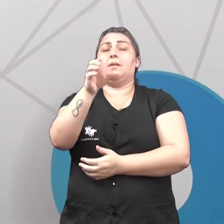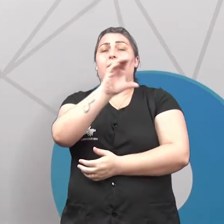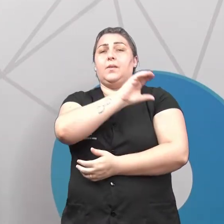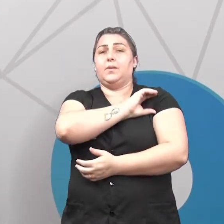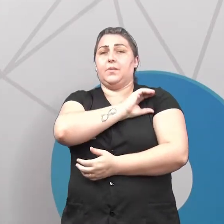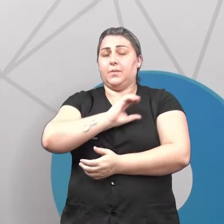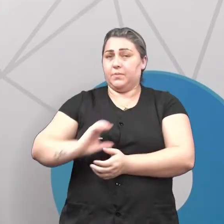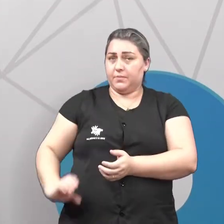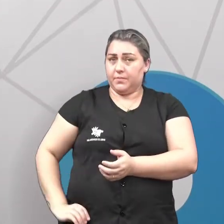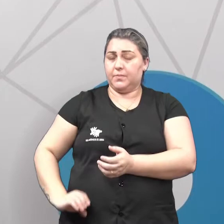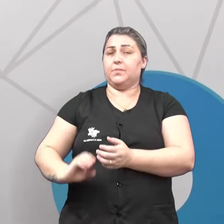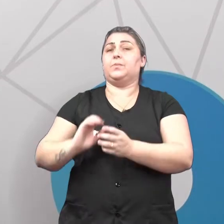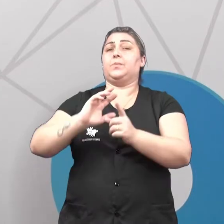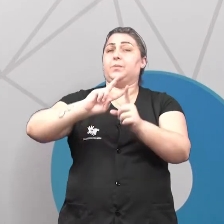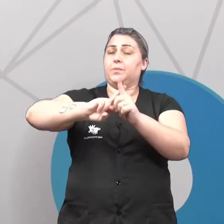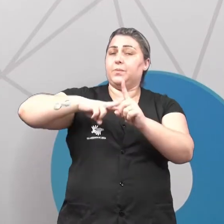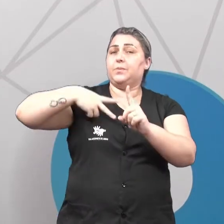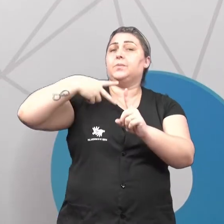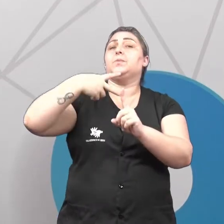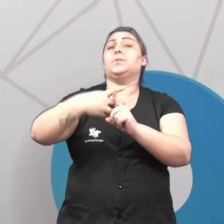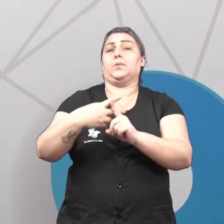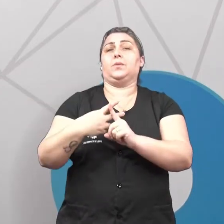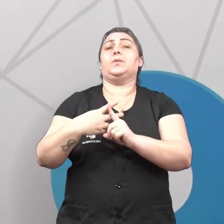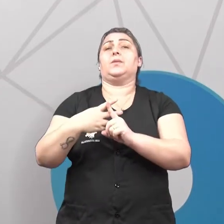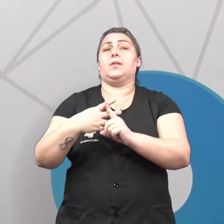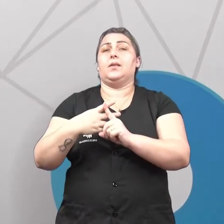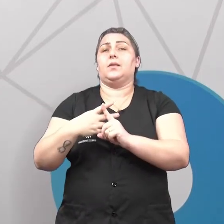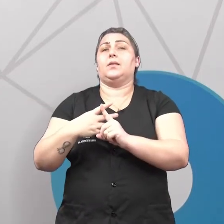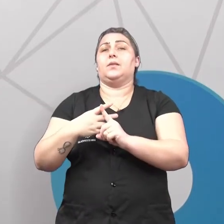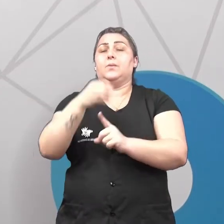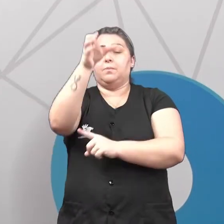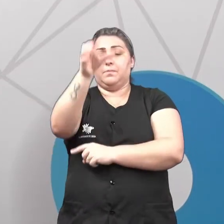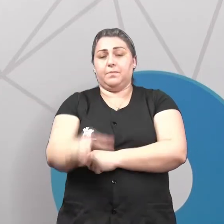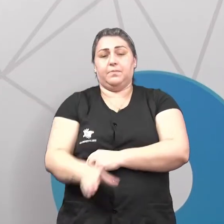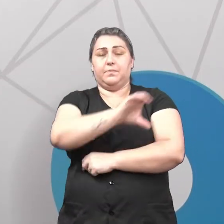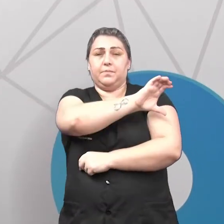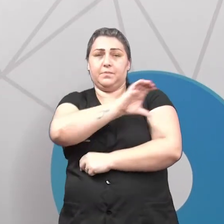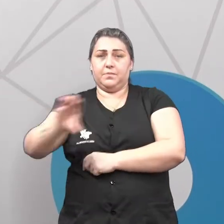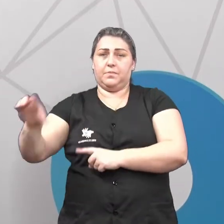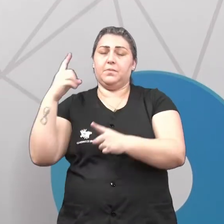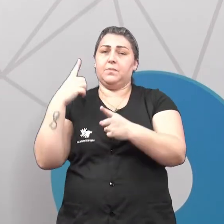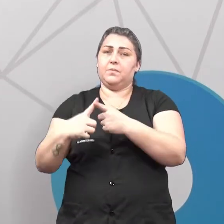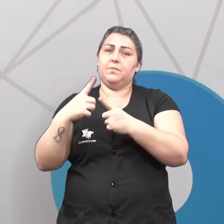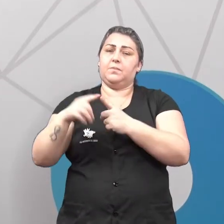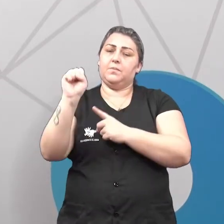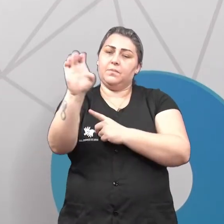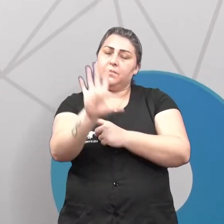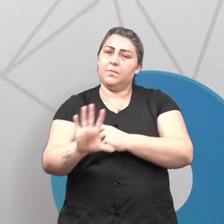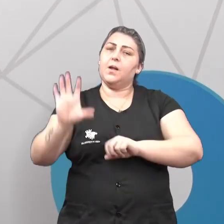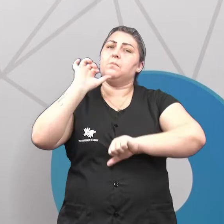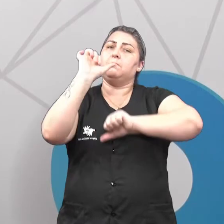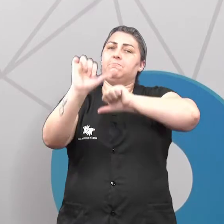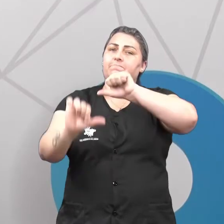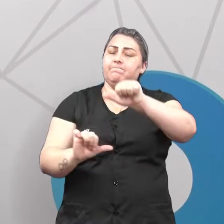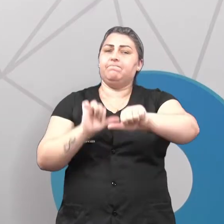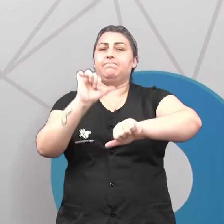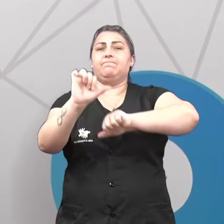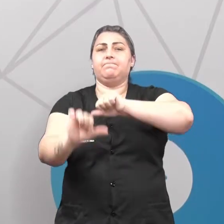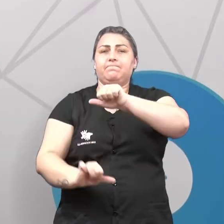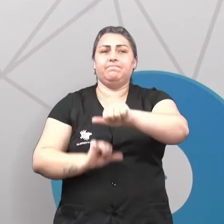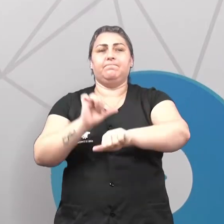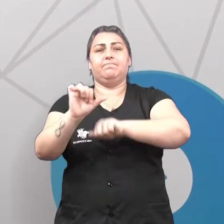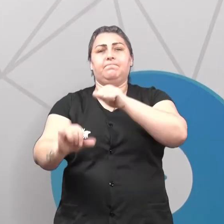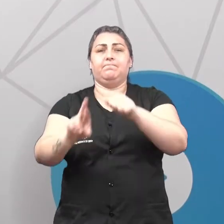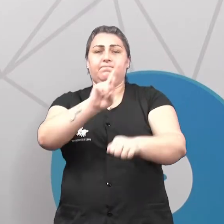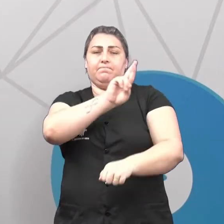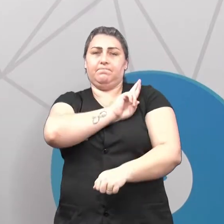quê? O aumento, a difusão do catolicismo, porque a Europa passava por a reforma protestante e para que